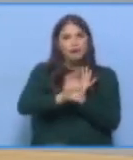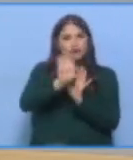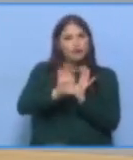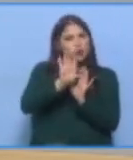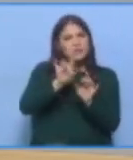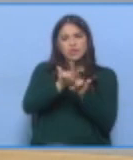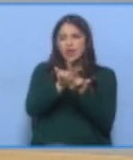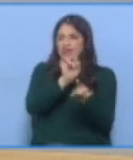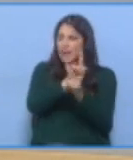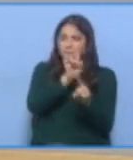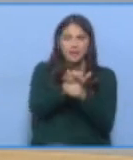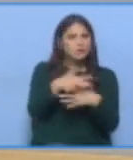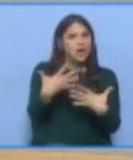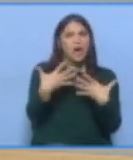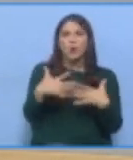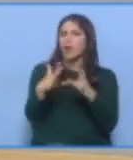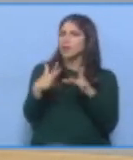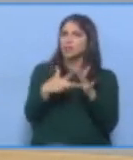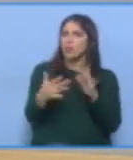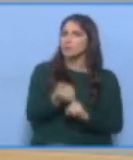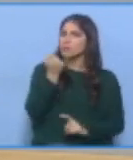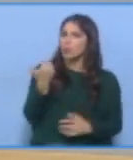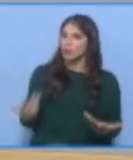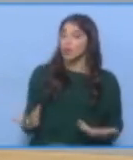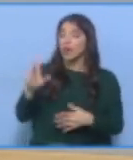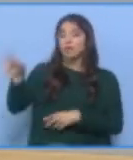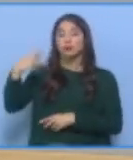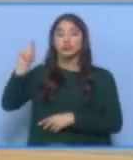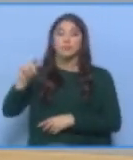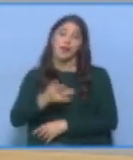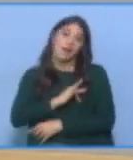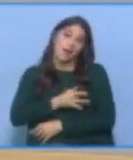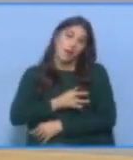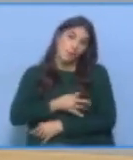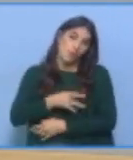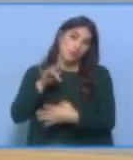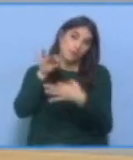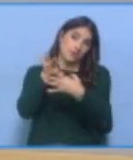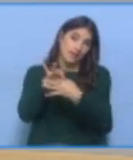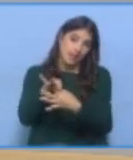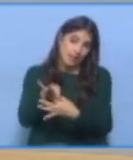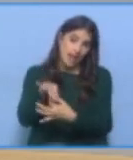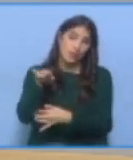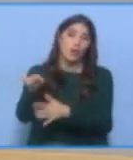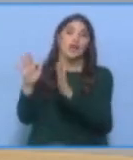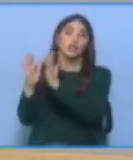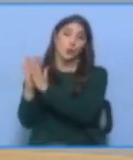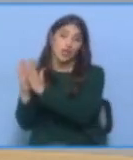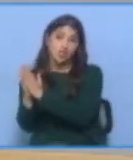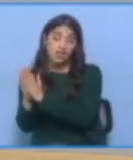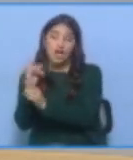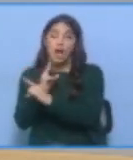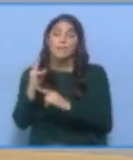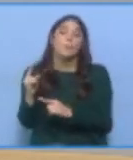vida, neste projeto de santidade. Depois, aliando também um grande amor à Eucaristia, que o Carlo tinha e que usou os meios informáticos também para dar a